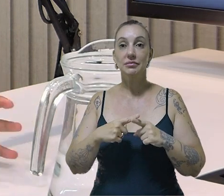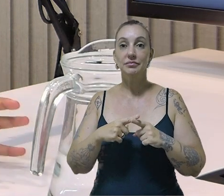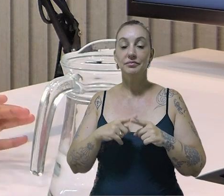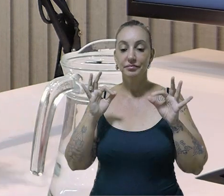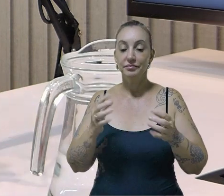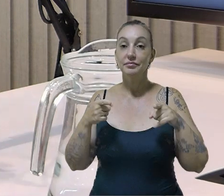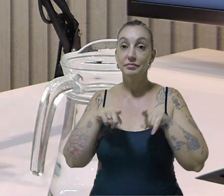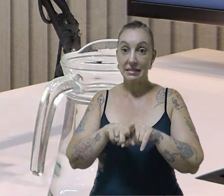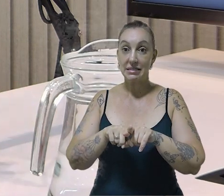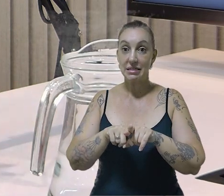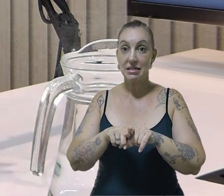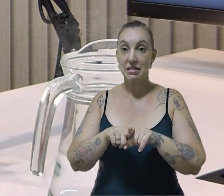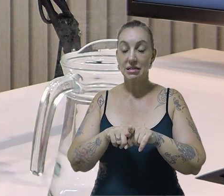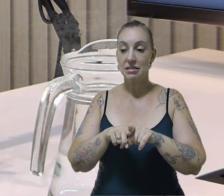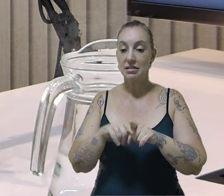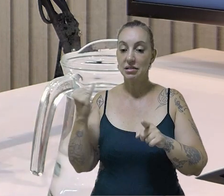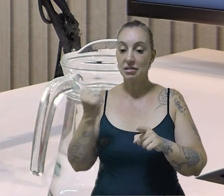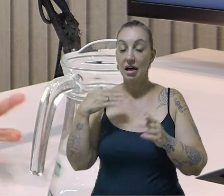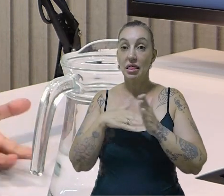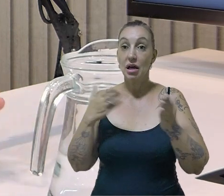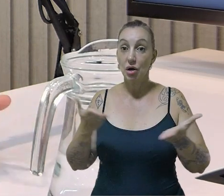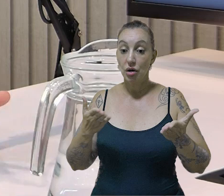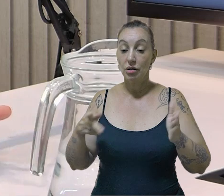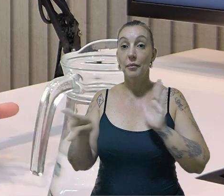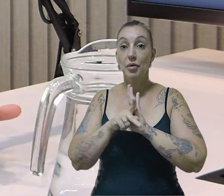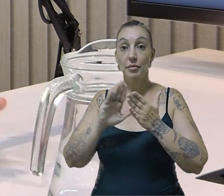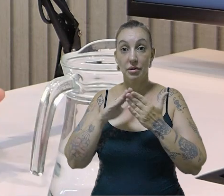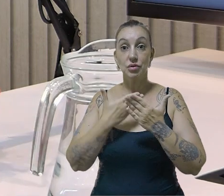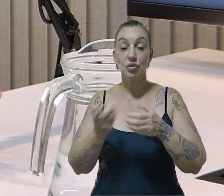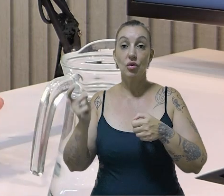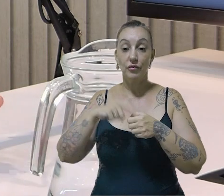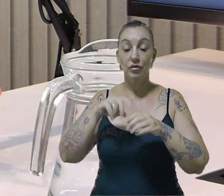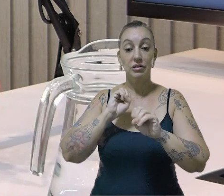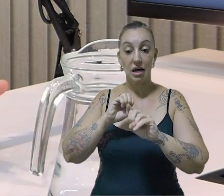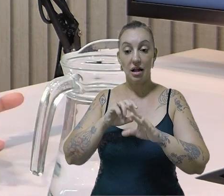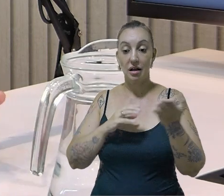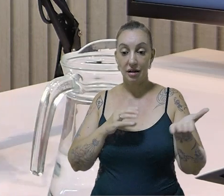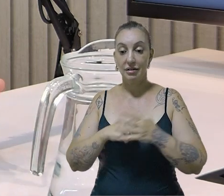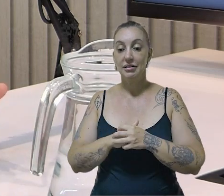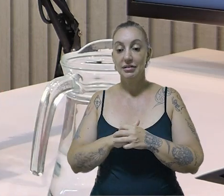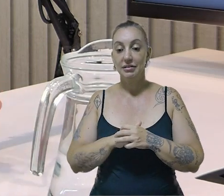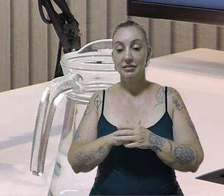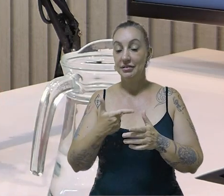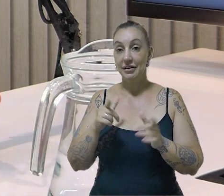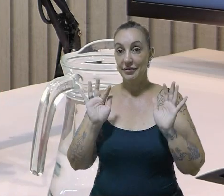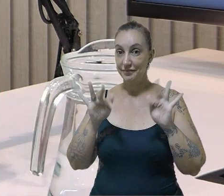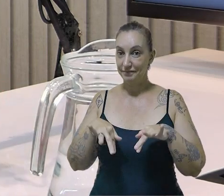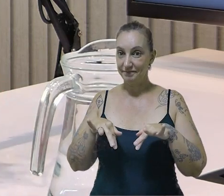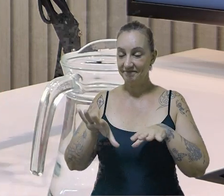firmar essas parcerias muito sólidas até hoje inclusive com a própria escola que eu voltei para dar aula lá né mesmo mesmo